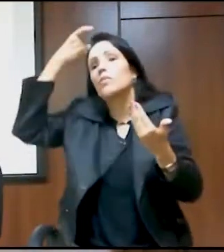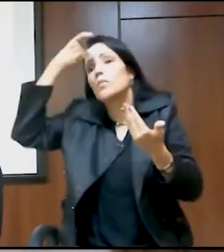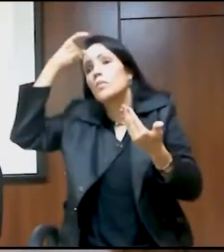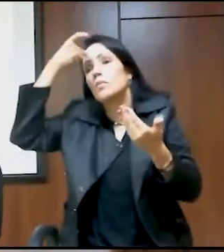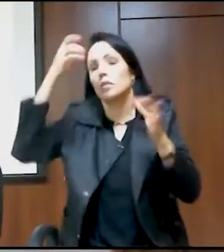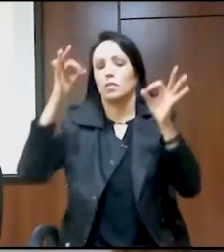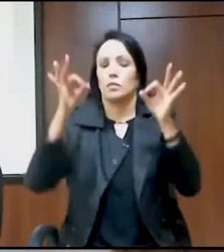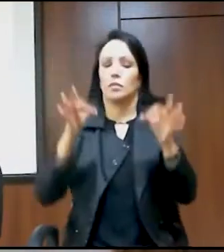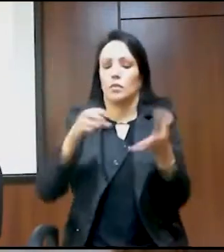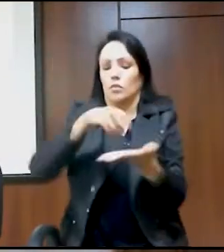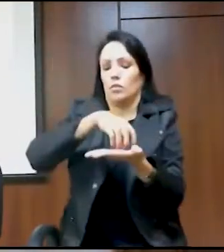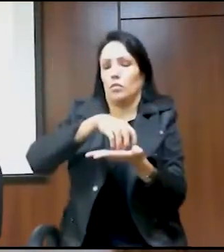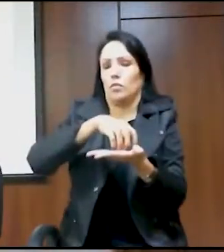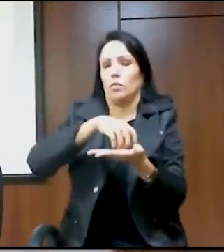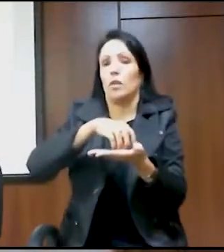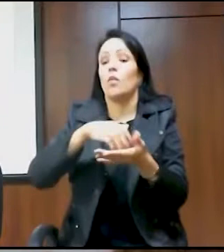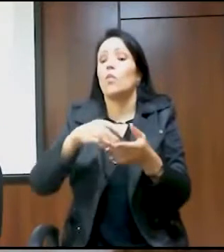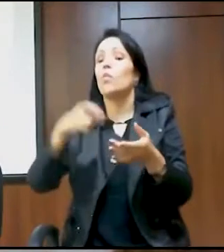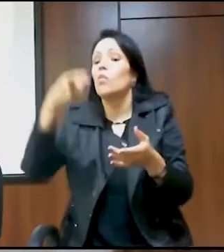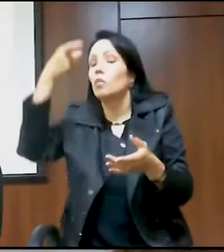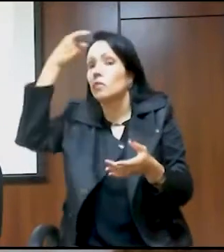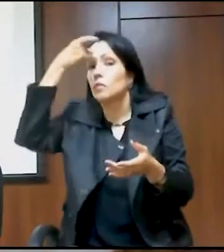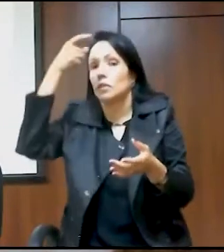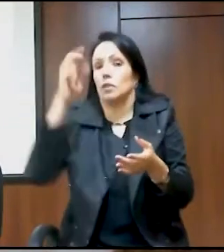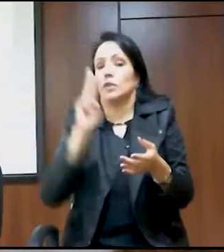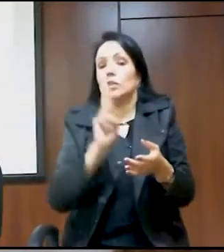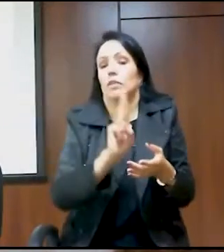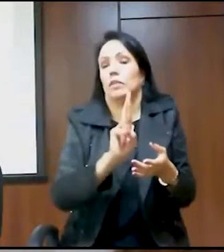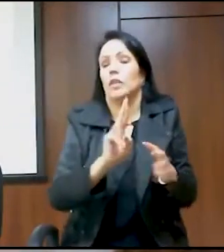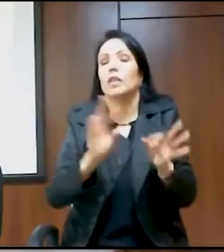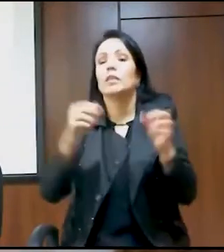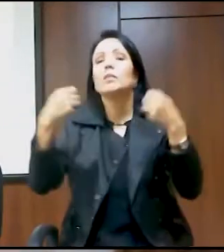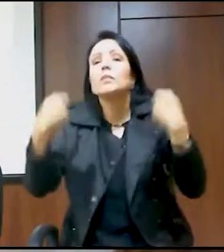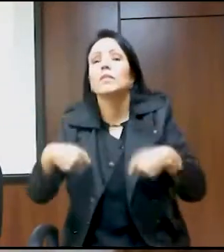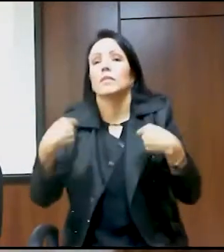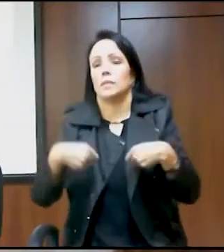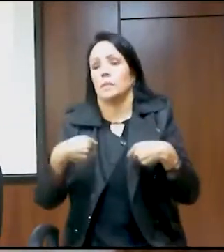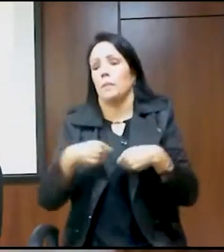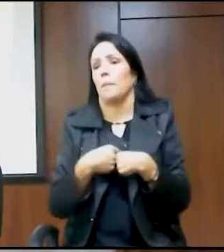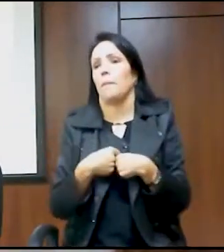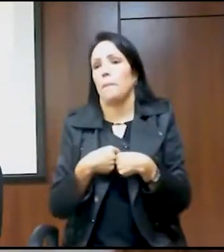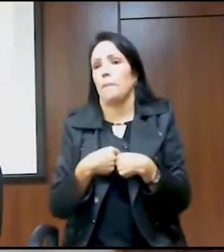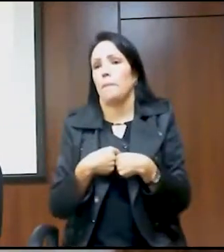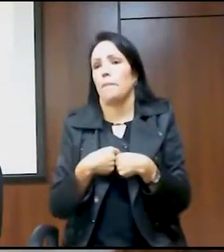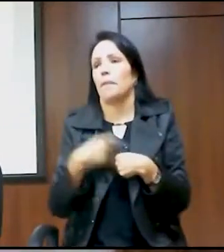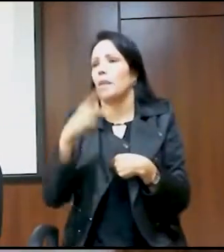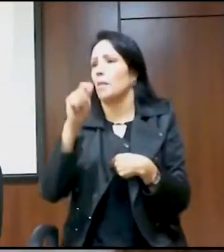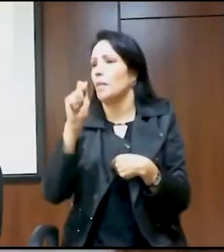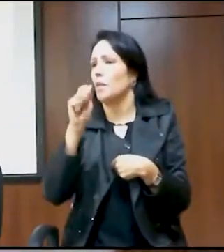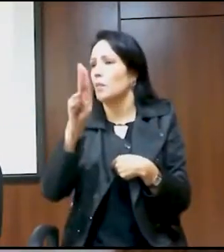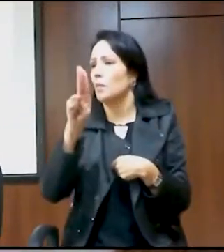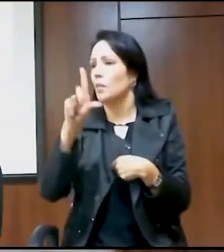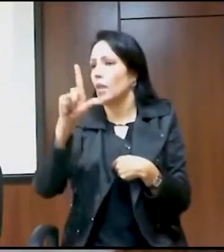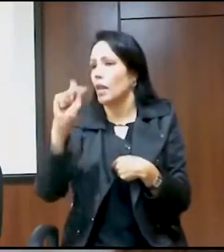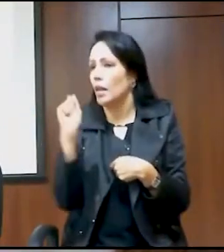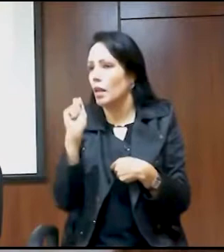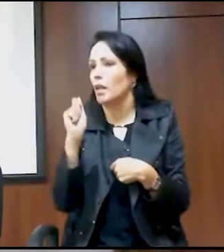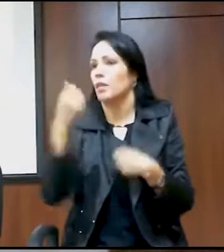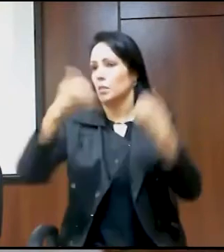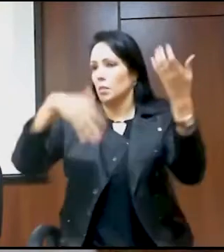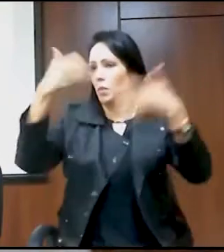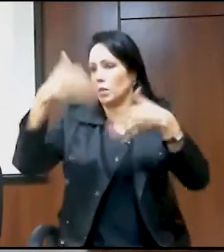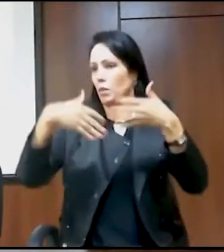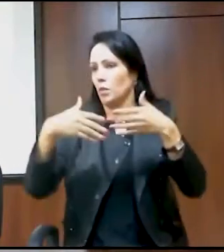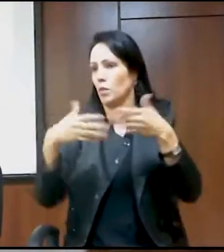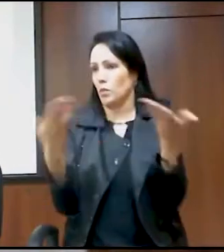conceito central, que é o conceito que responde à questão das necessidades, que acho que a Paula trazia isso um pouco na primeira fala dela,